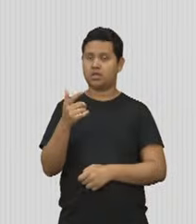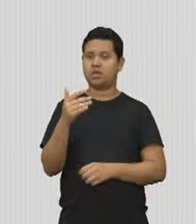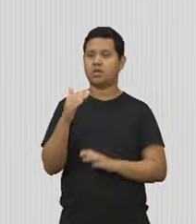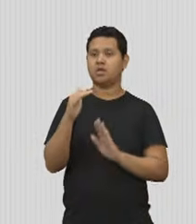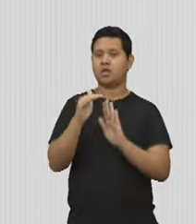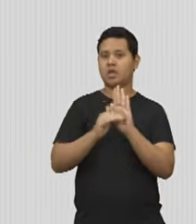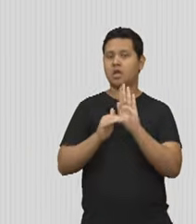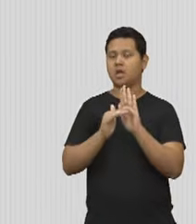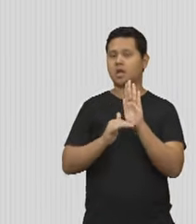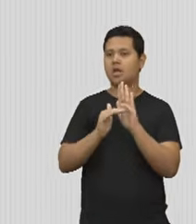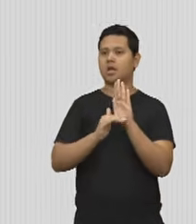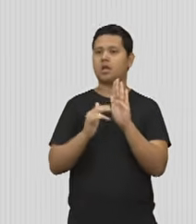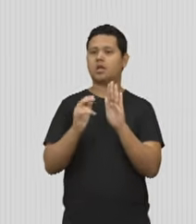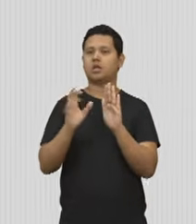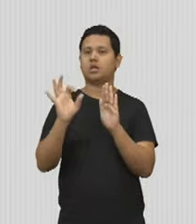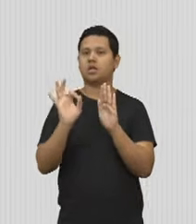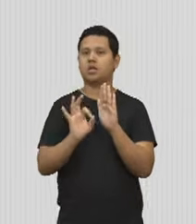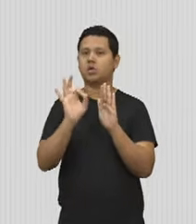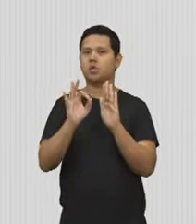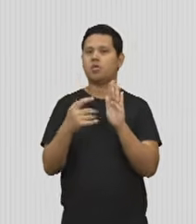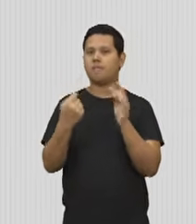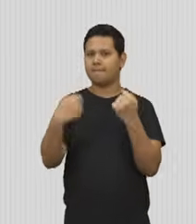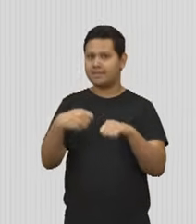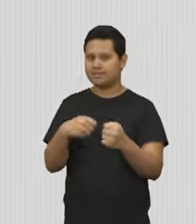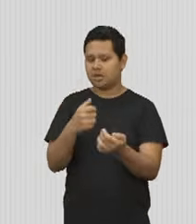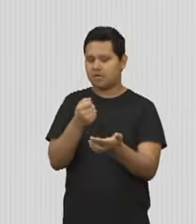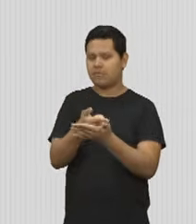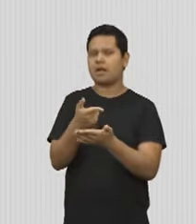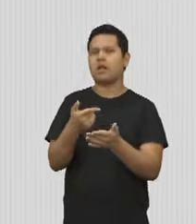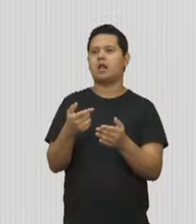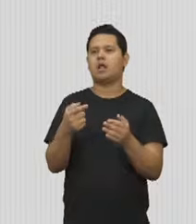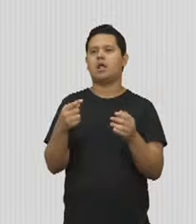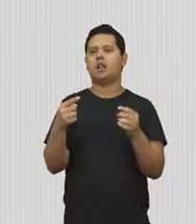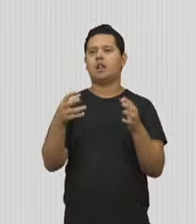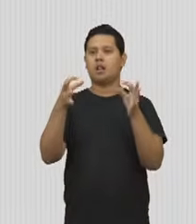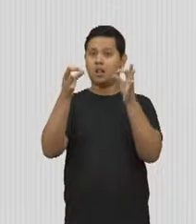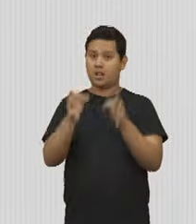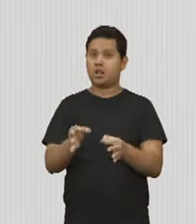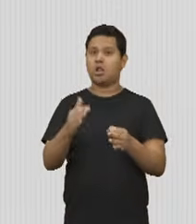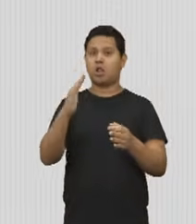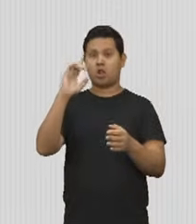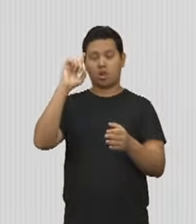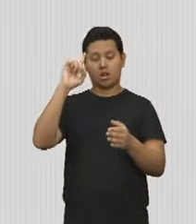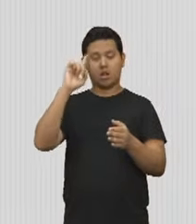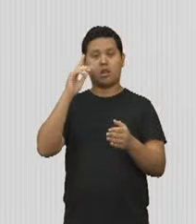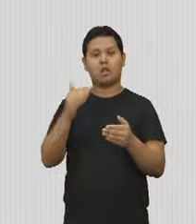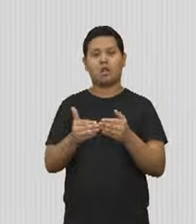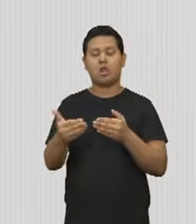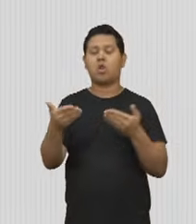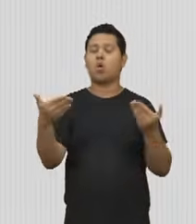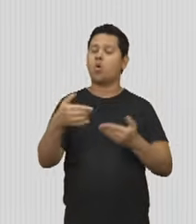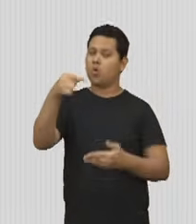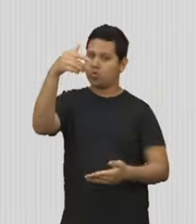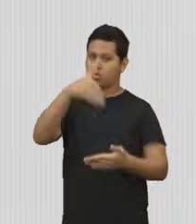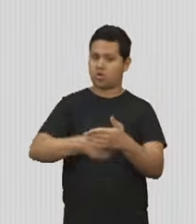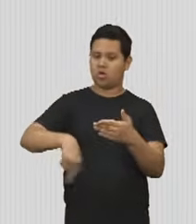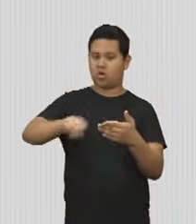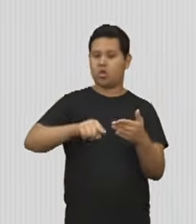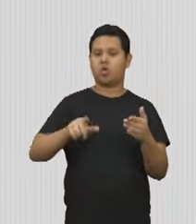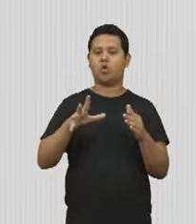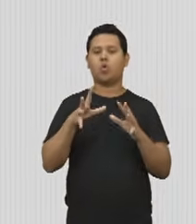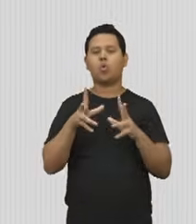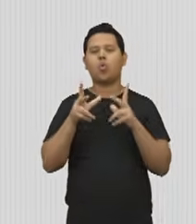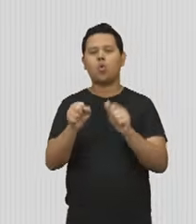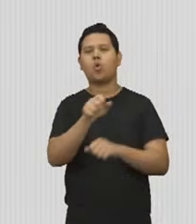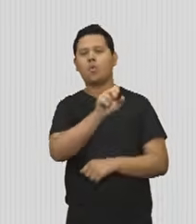tem que estar em dia com as suas mensalidades. A partir dessa aprovação de lei que estamos votando hoje, todo mundo